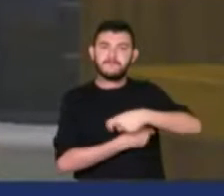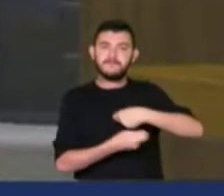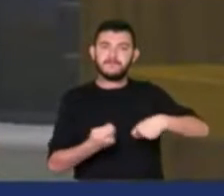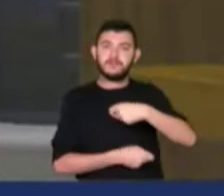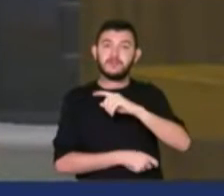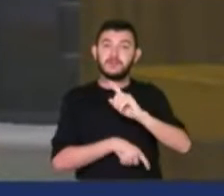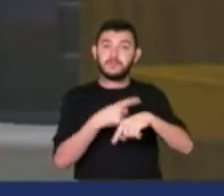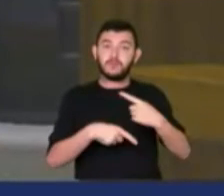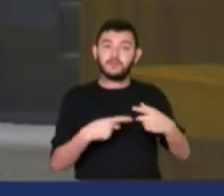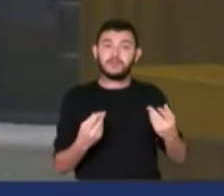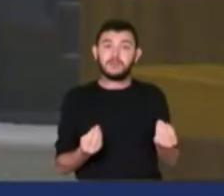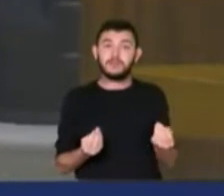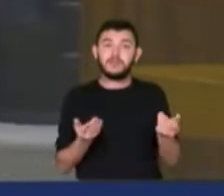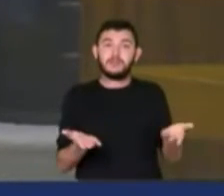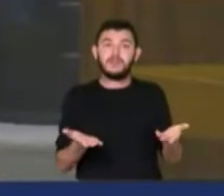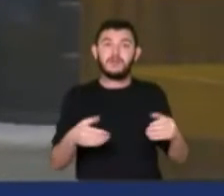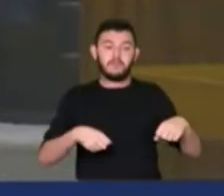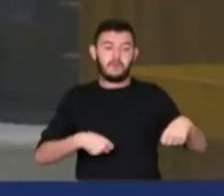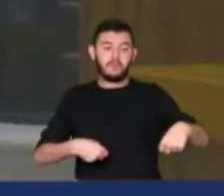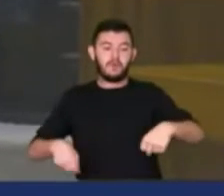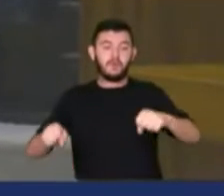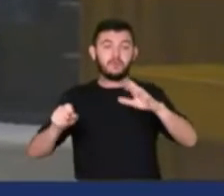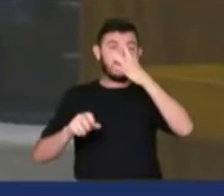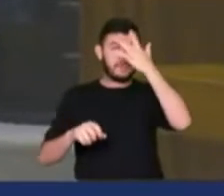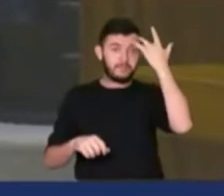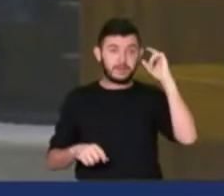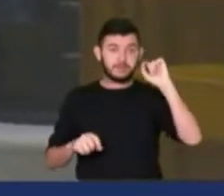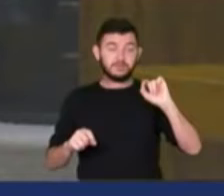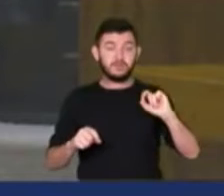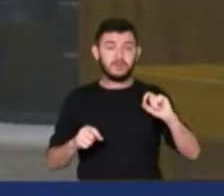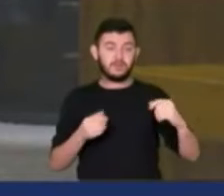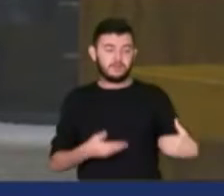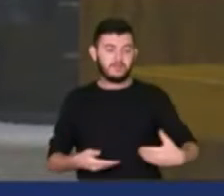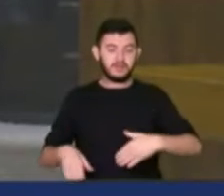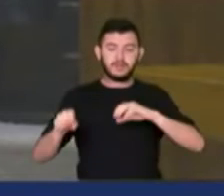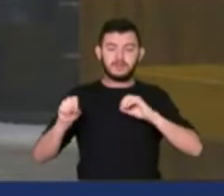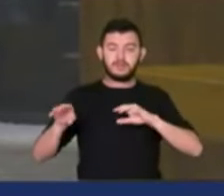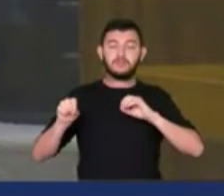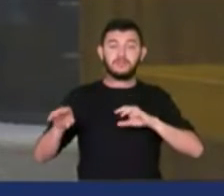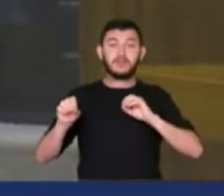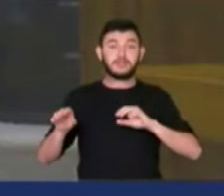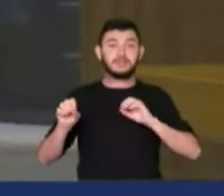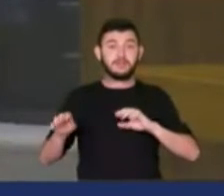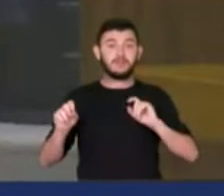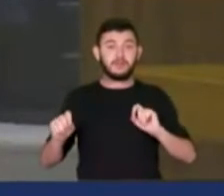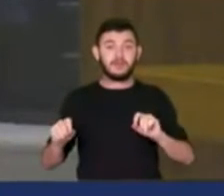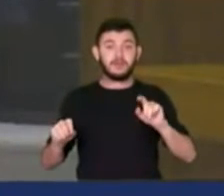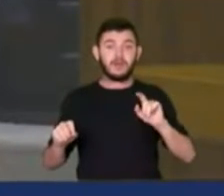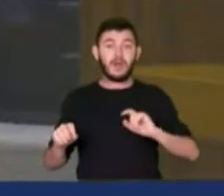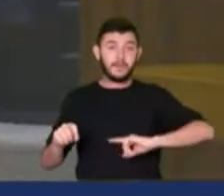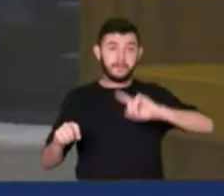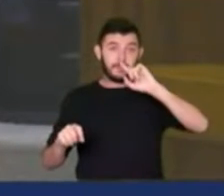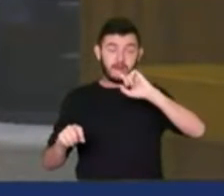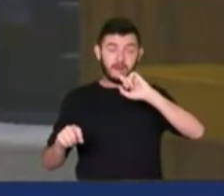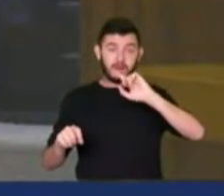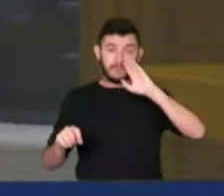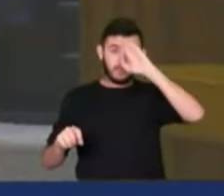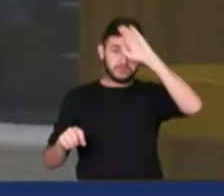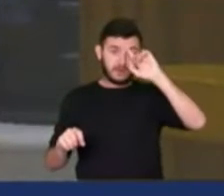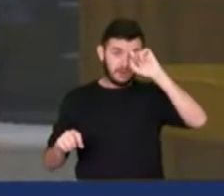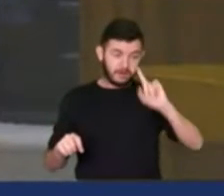lá, colocada pelo governo de Jair Bolsonaro, tocando as atividades, pelo menos, do governo de Jair